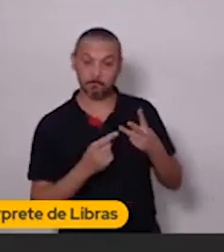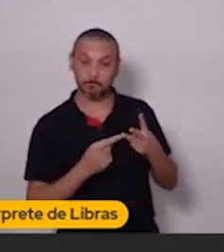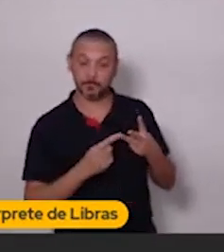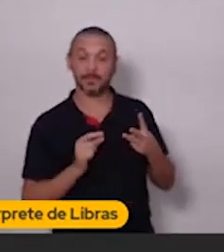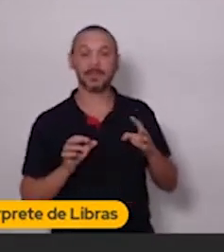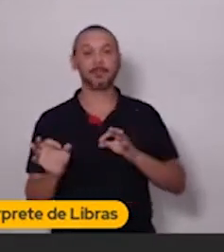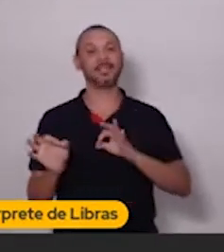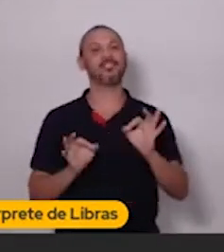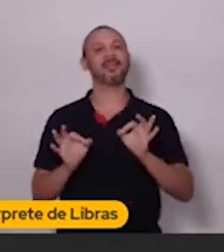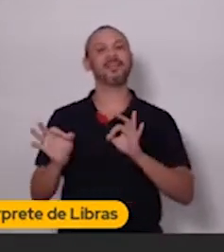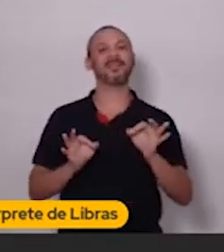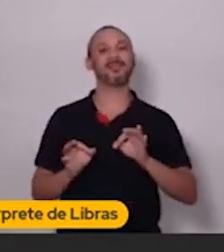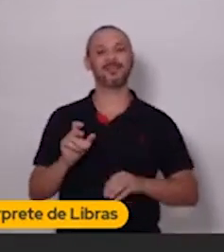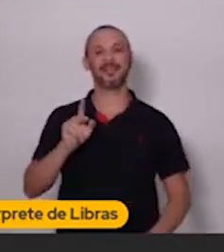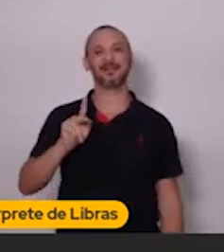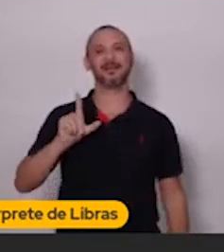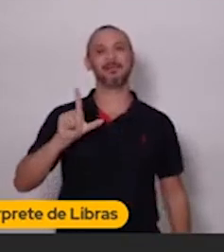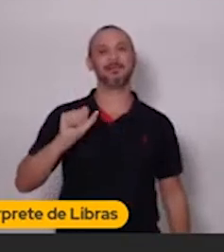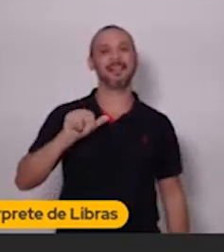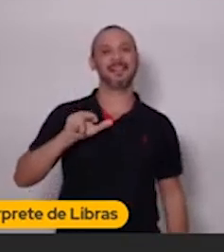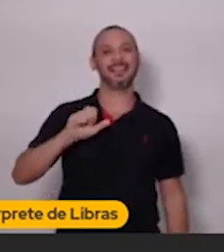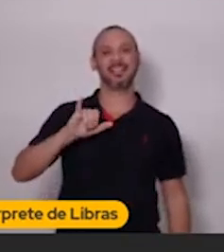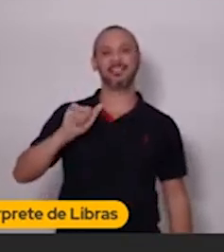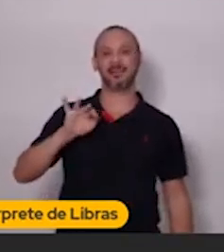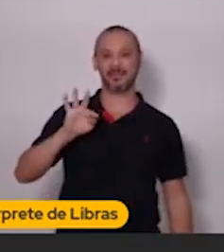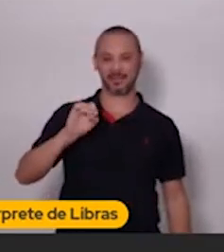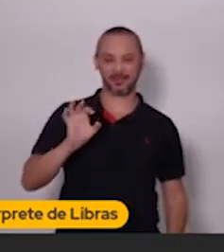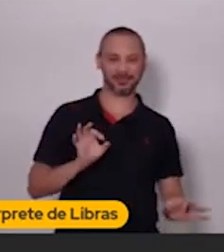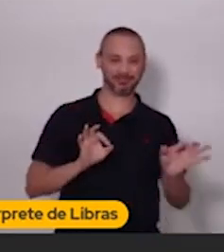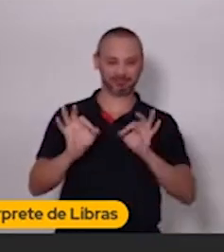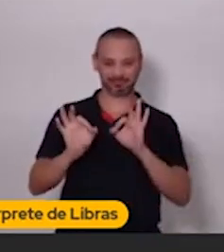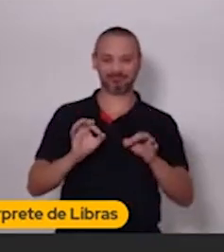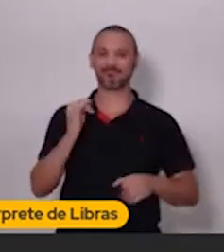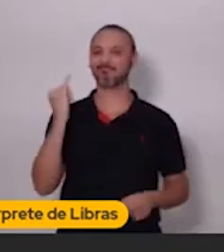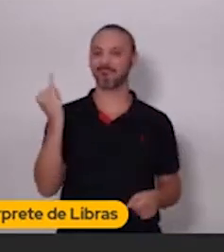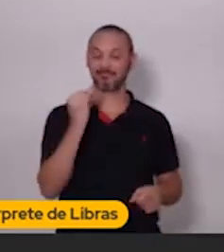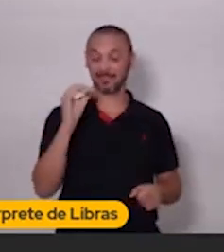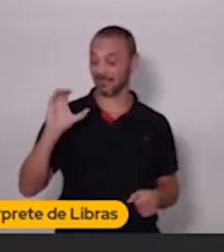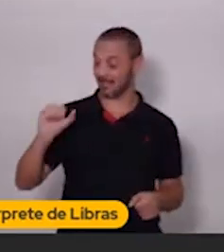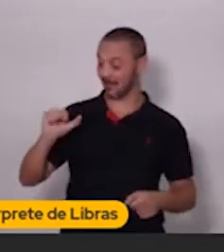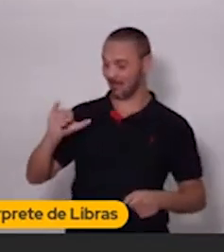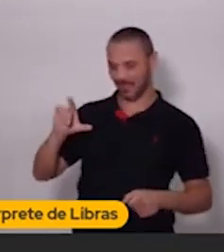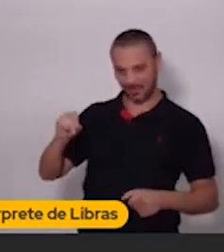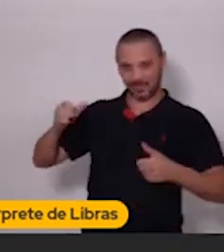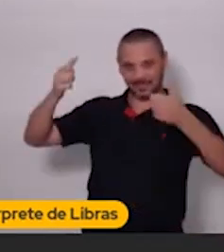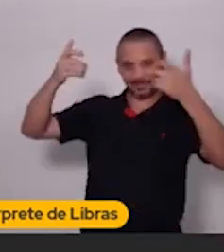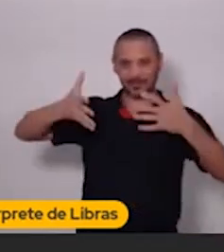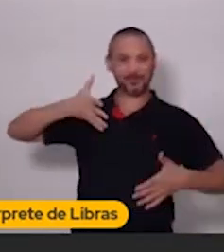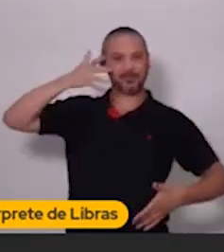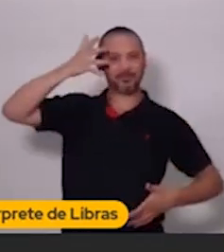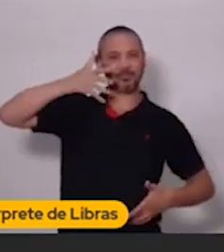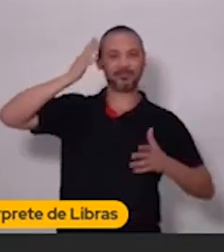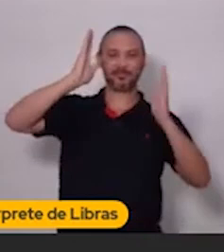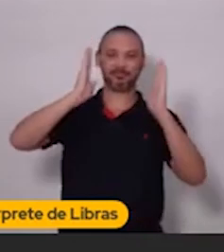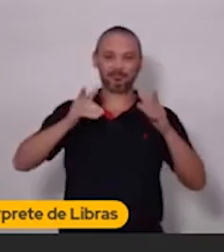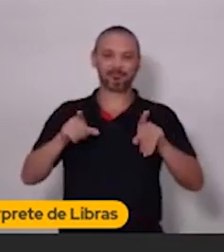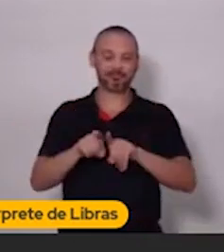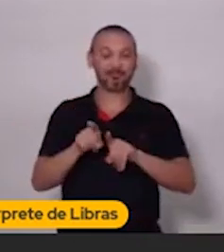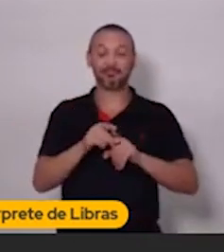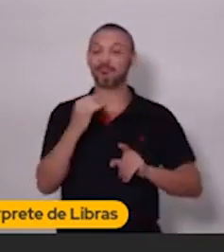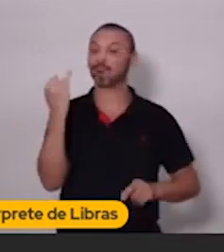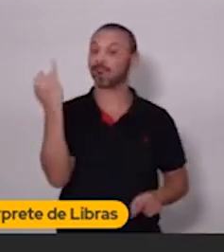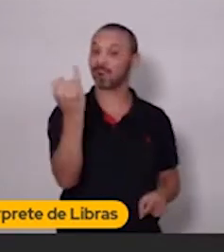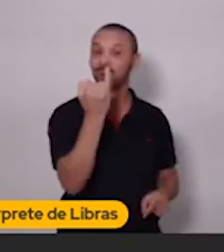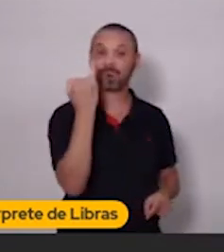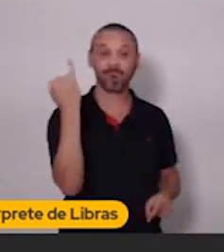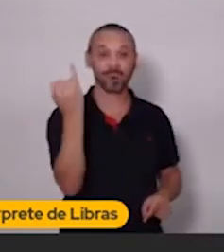é o planejamento. Acho que o Camilo estava falando bastante sobre isso agora na aula dele, que é, acho que o ponto